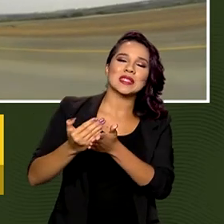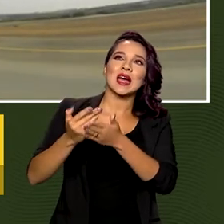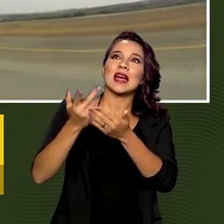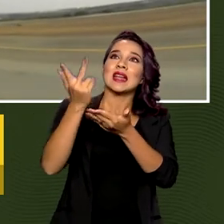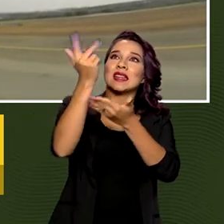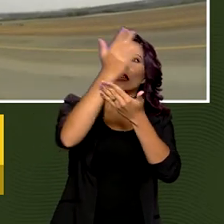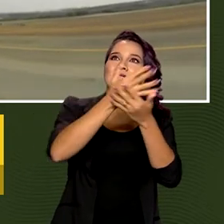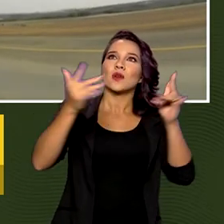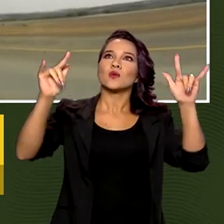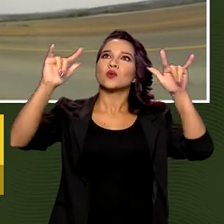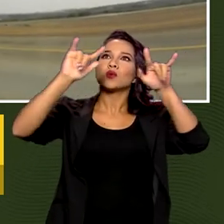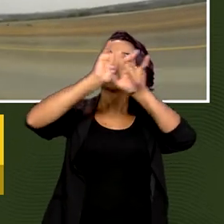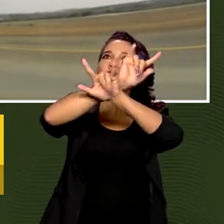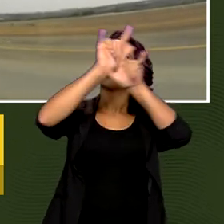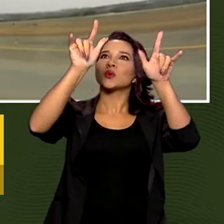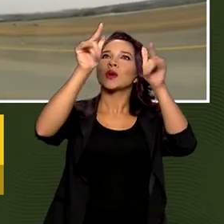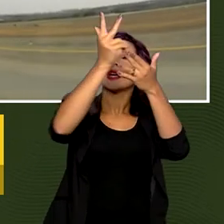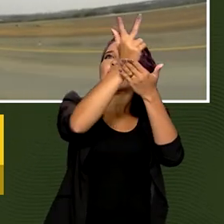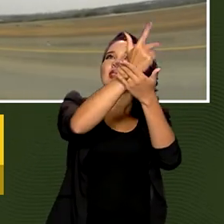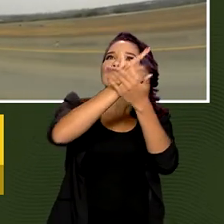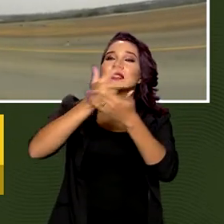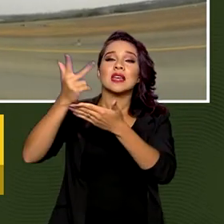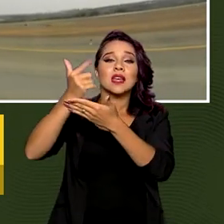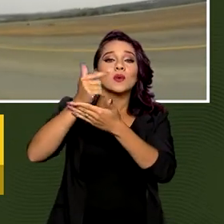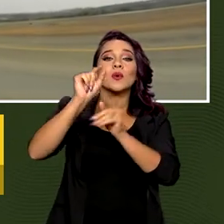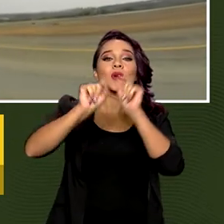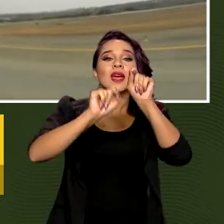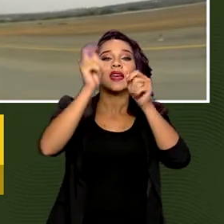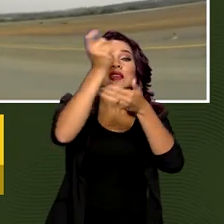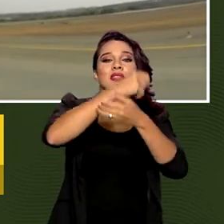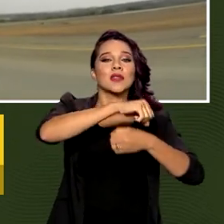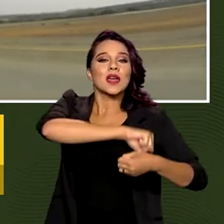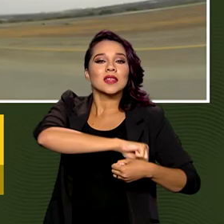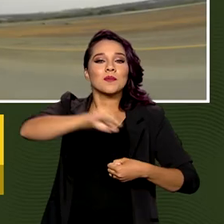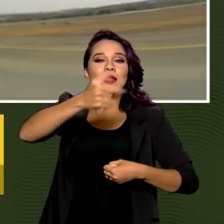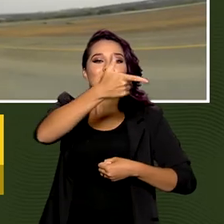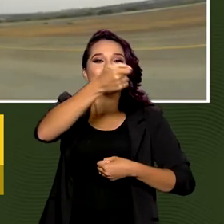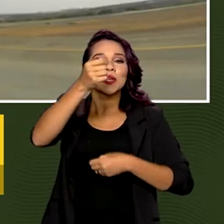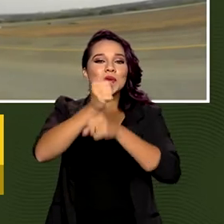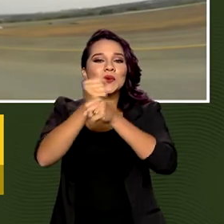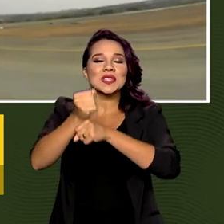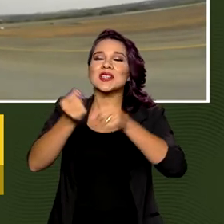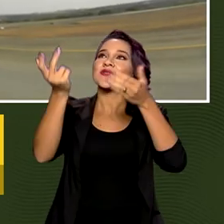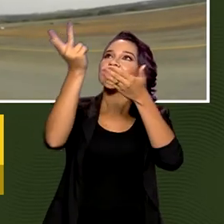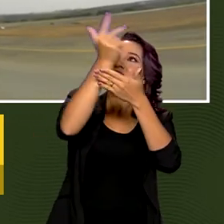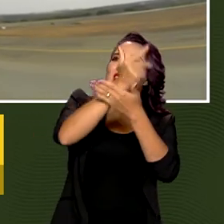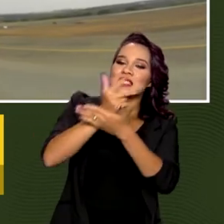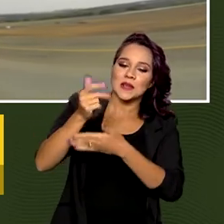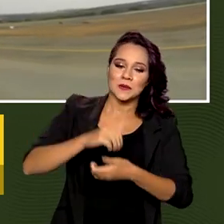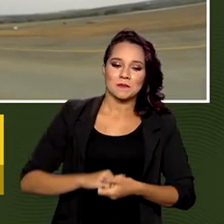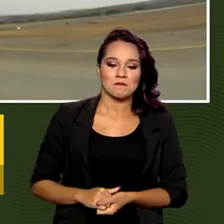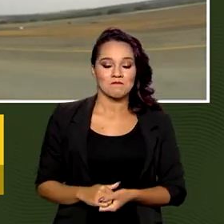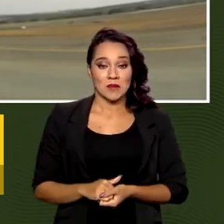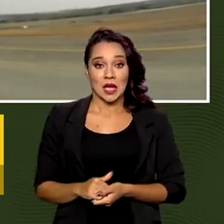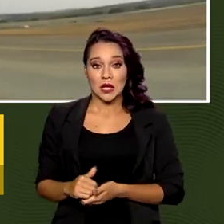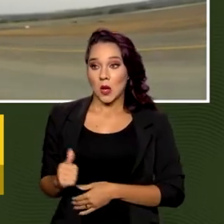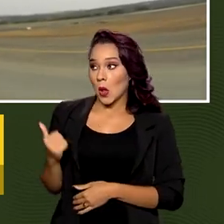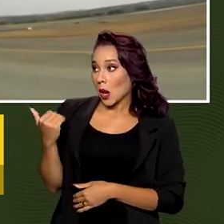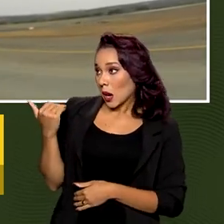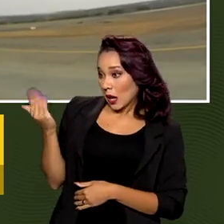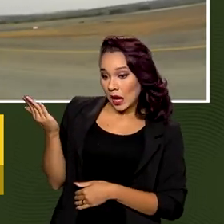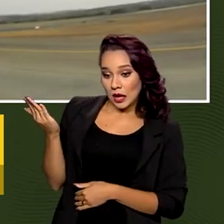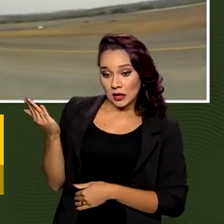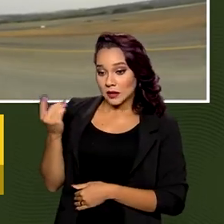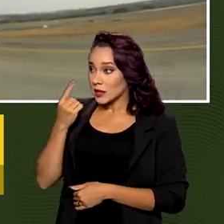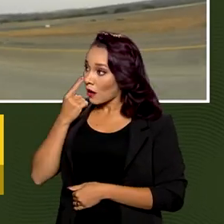escrevendo a independência 200 anos. A gente vê ali na tela de um lado, né, do seu lado esquerdo, aí o comboio presidencial na